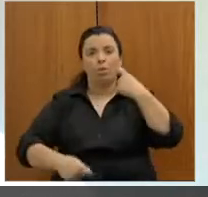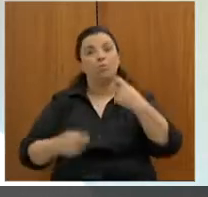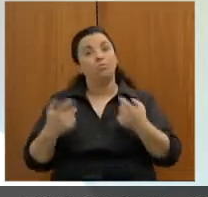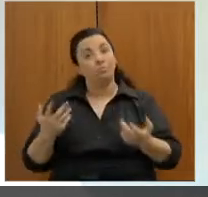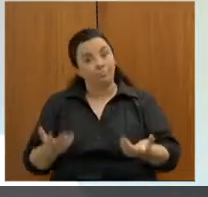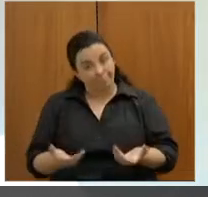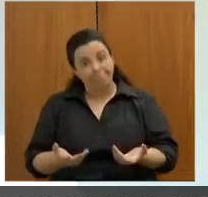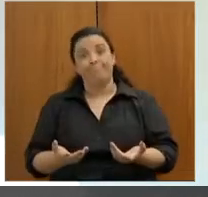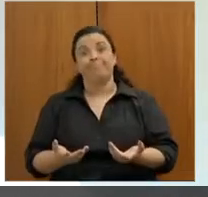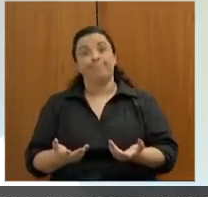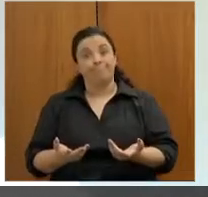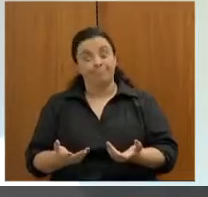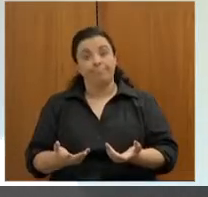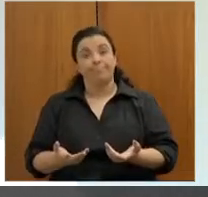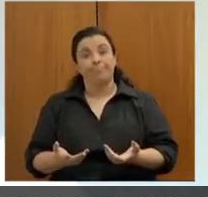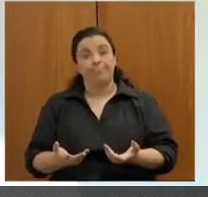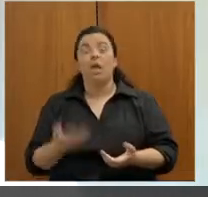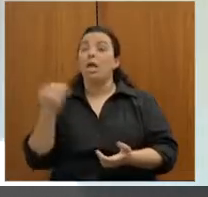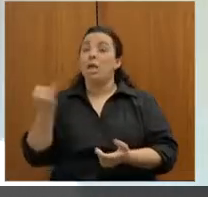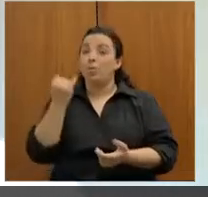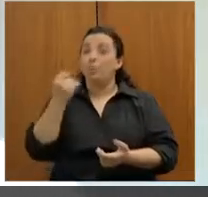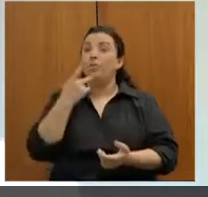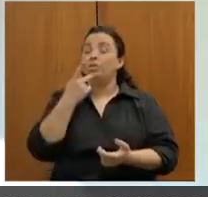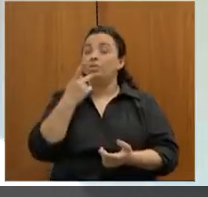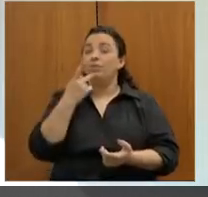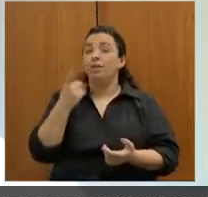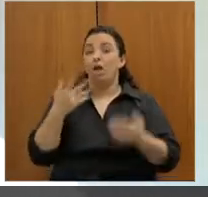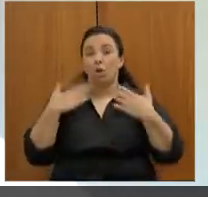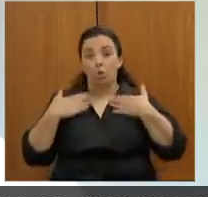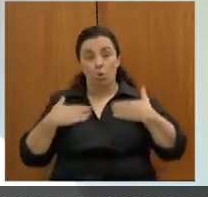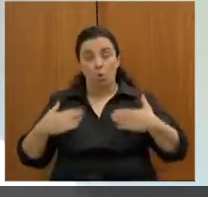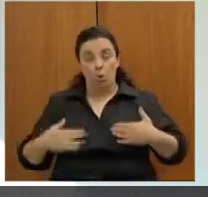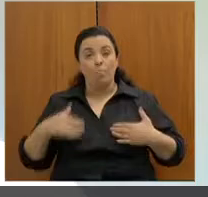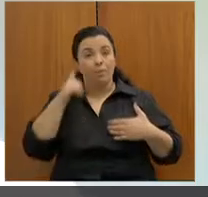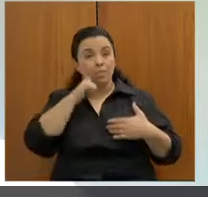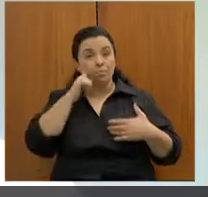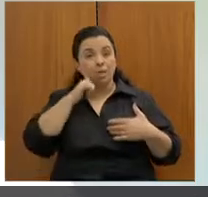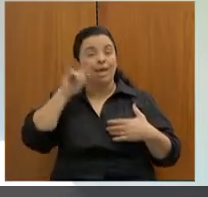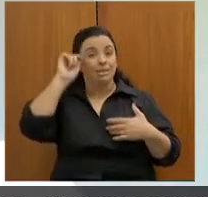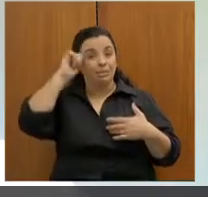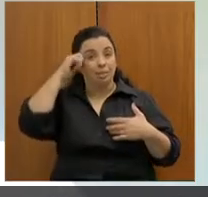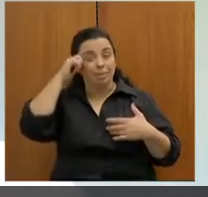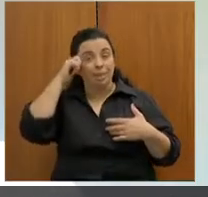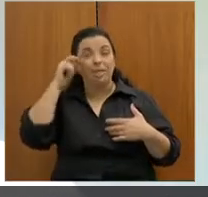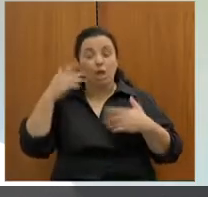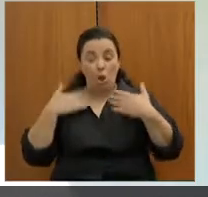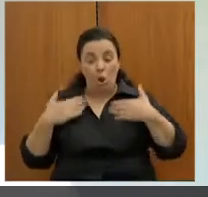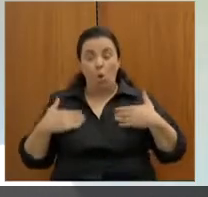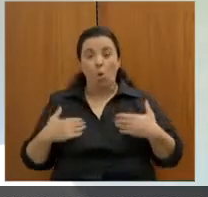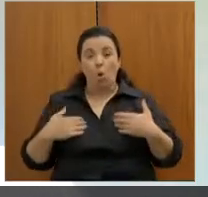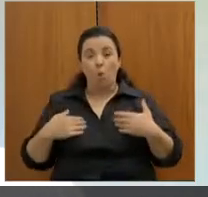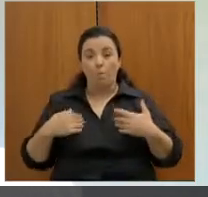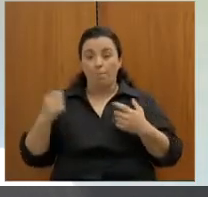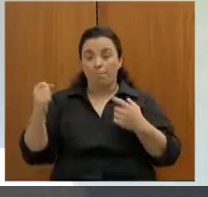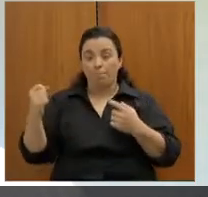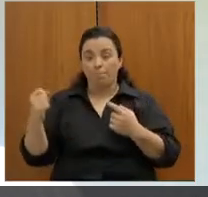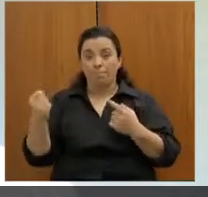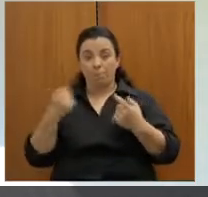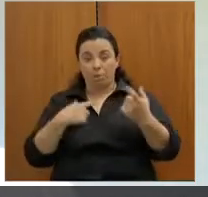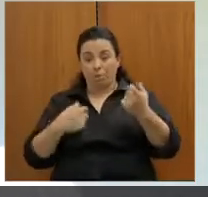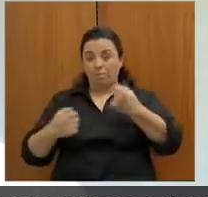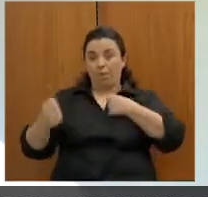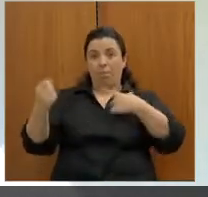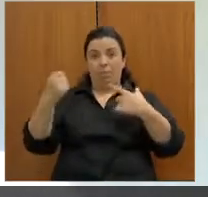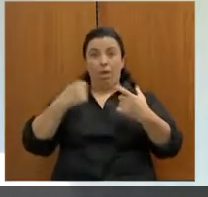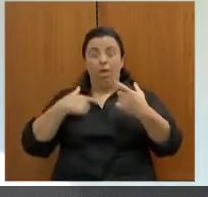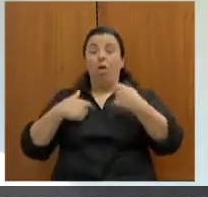corpo território e é importante dizer que o corpo das mulheres negras atacadas é um corpo ainda é que carrega